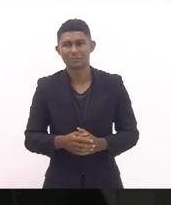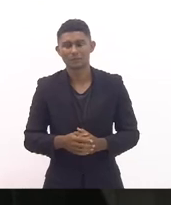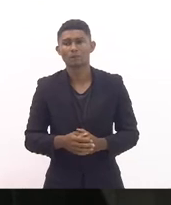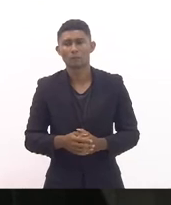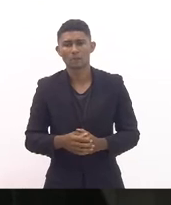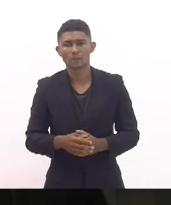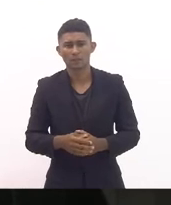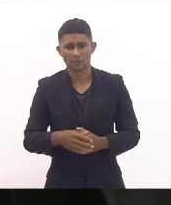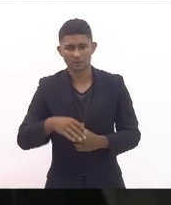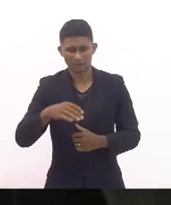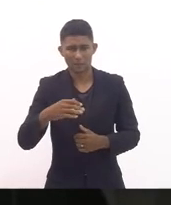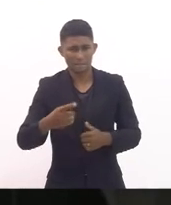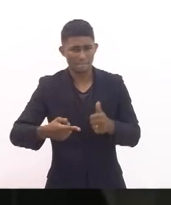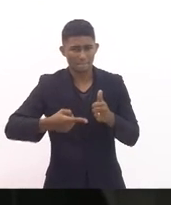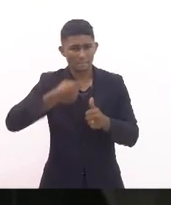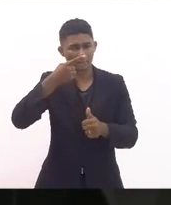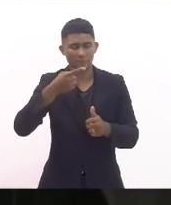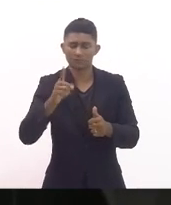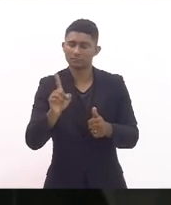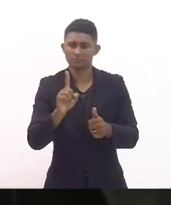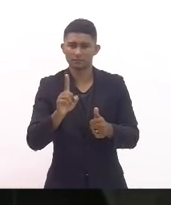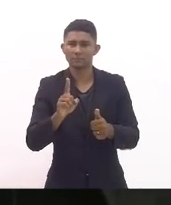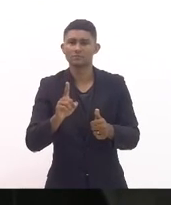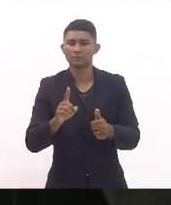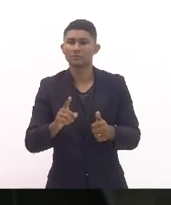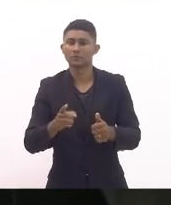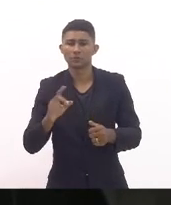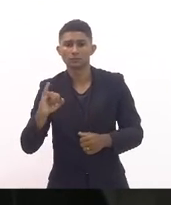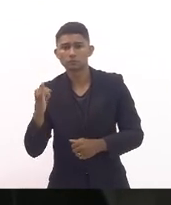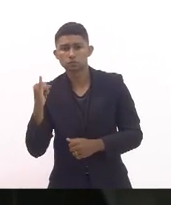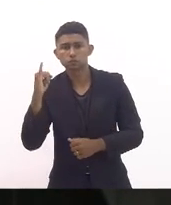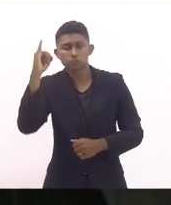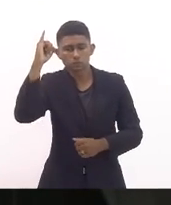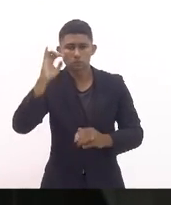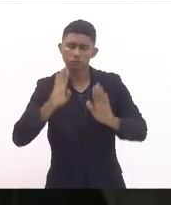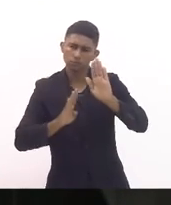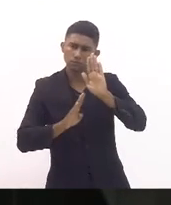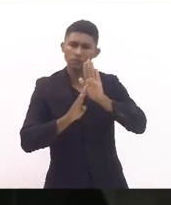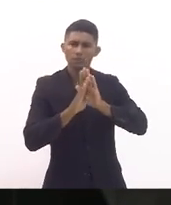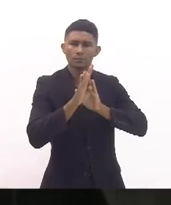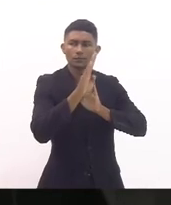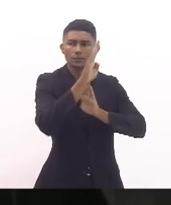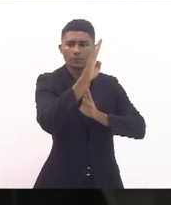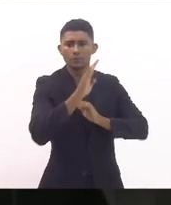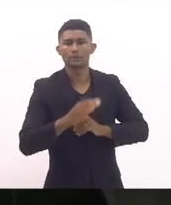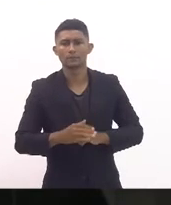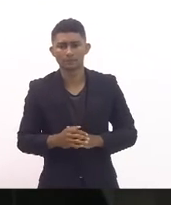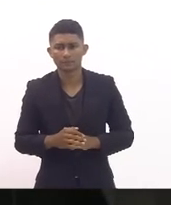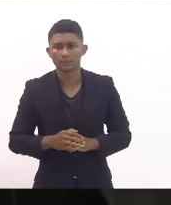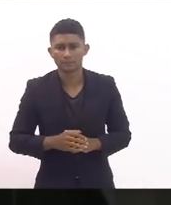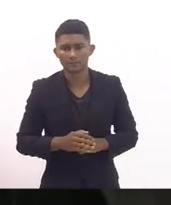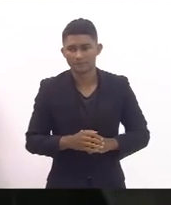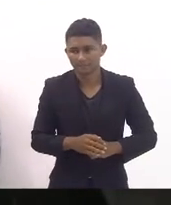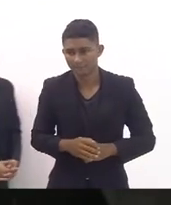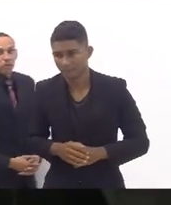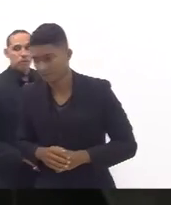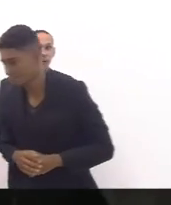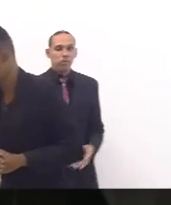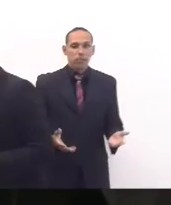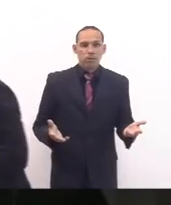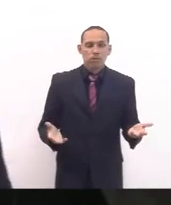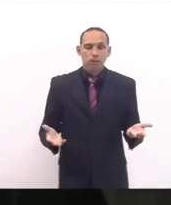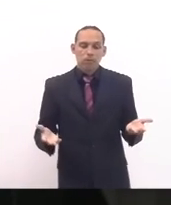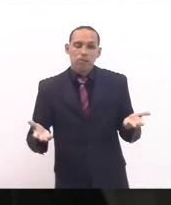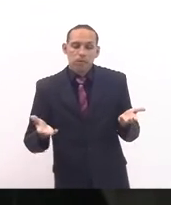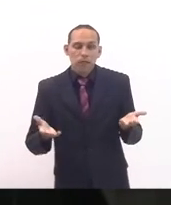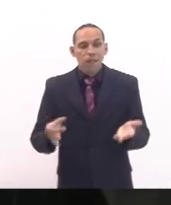médico não é a primeira vez eu estou dizendo que sou que a alta de juros desse Bora nesse momento é algo inédito no Brasil não tô falando